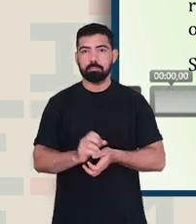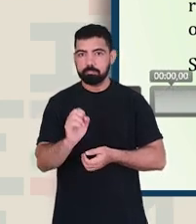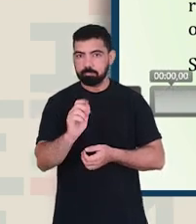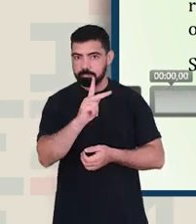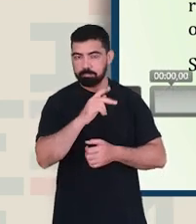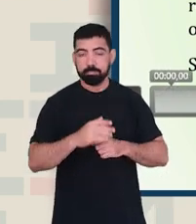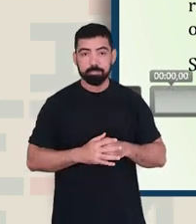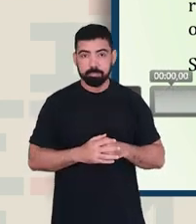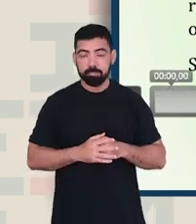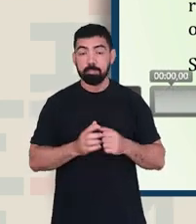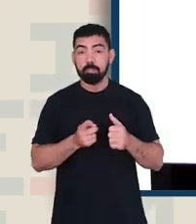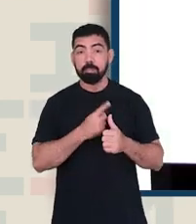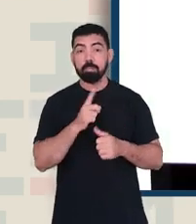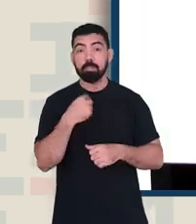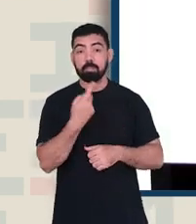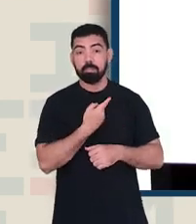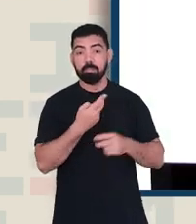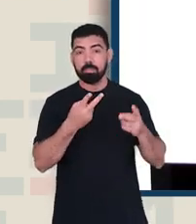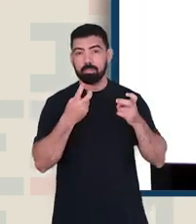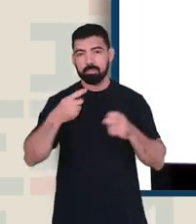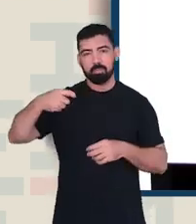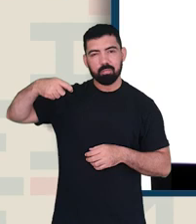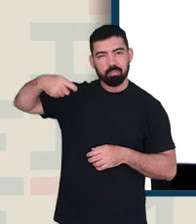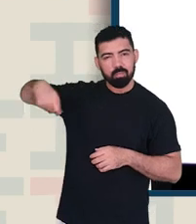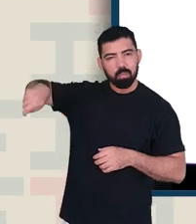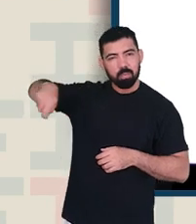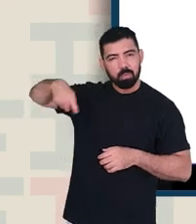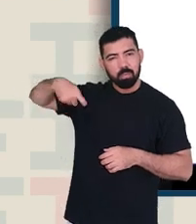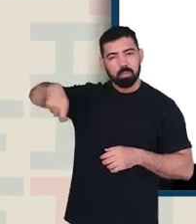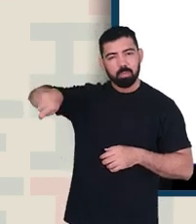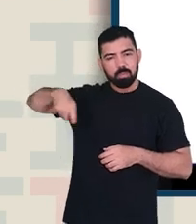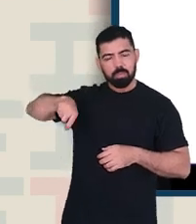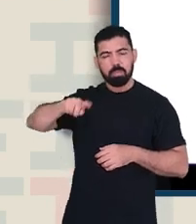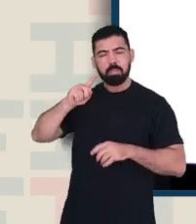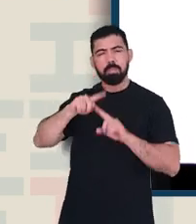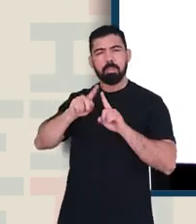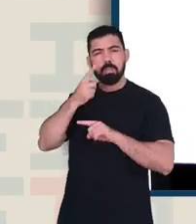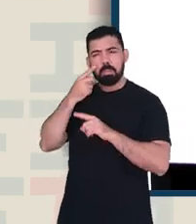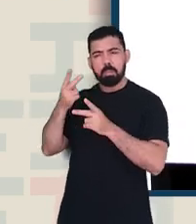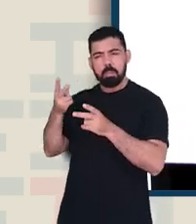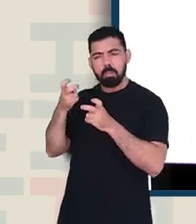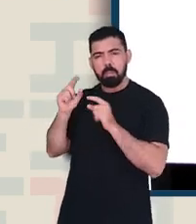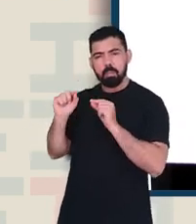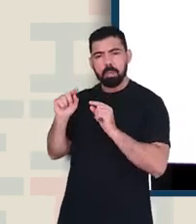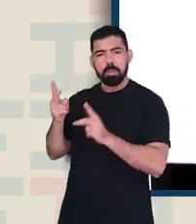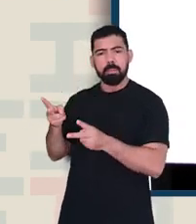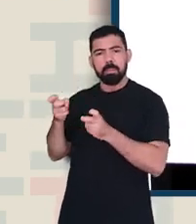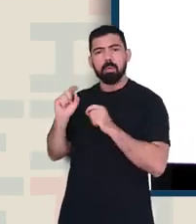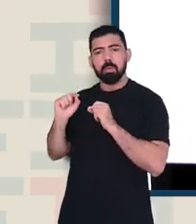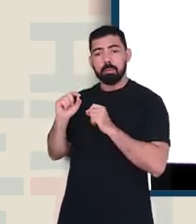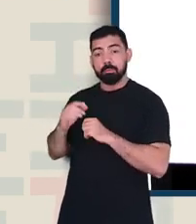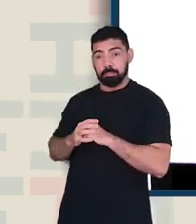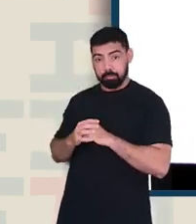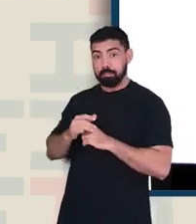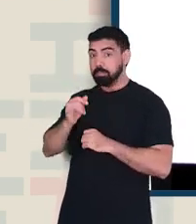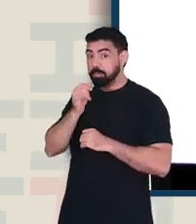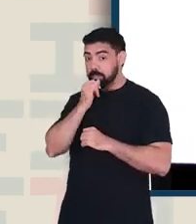Ok, num primeiro momento escutamos o sino. Mas se prestamos um pouquinho de atenção, vamos ver que depois